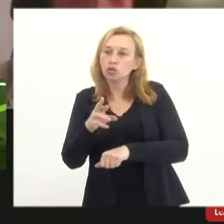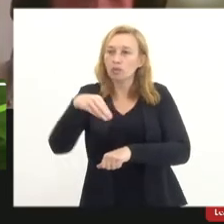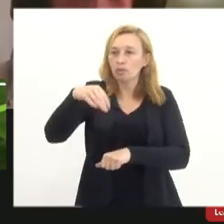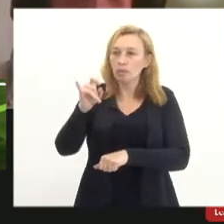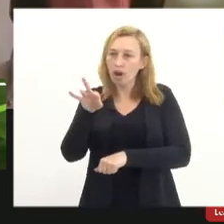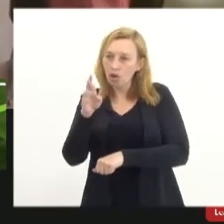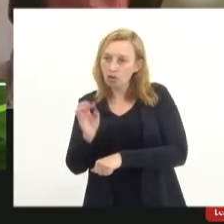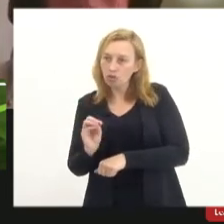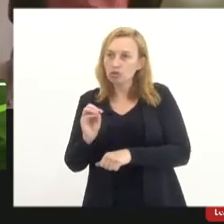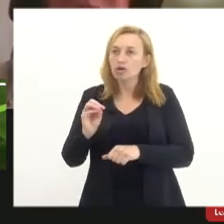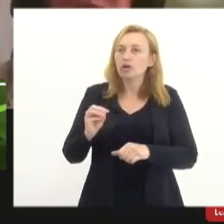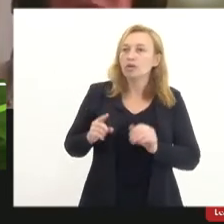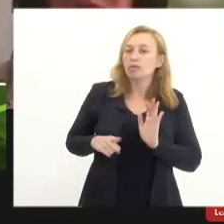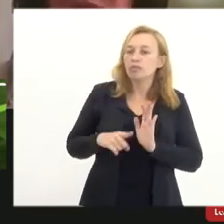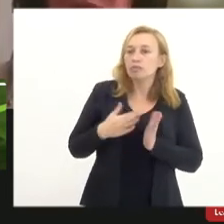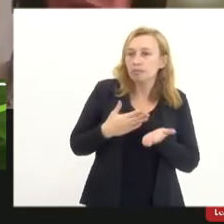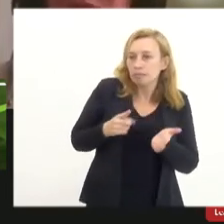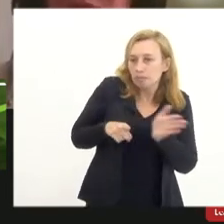perguntou inicialmente.